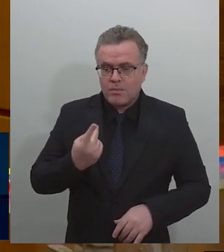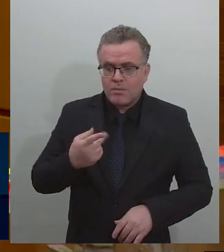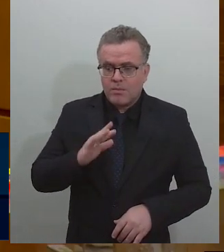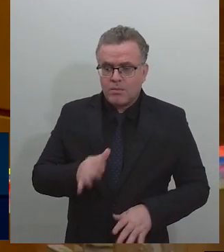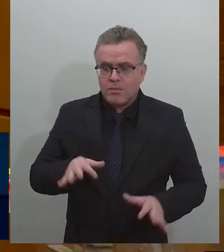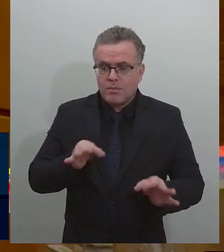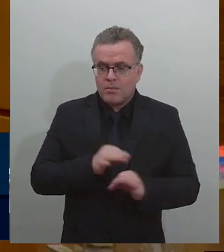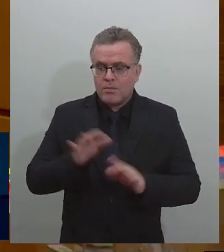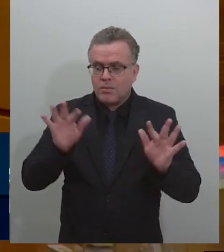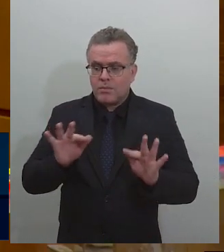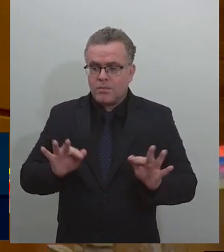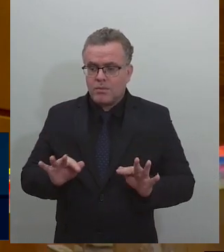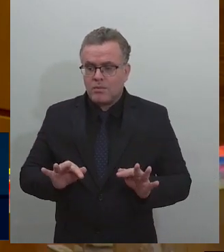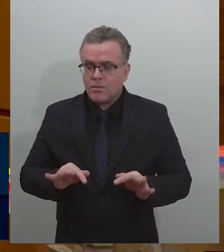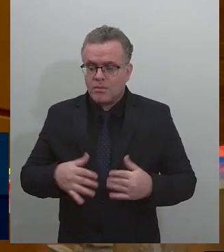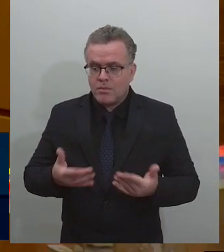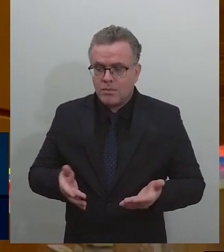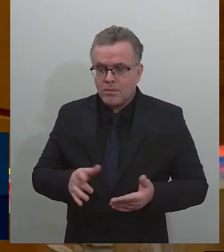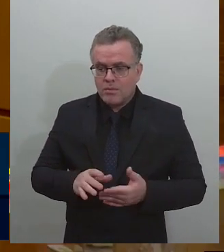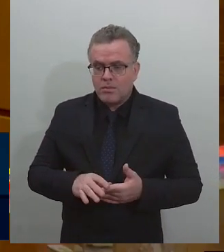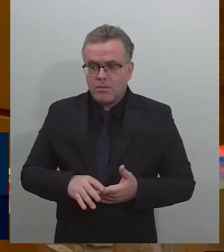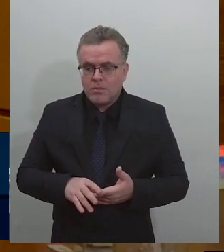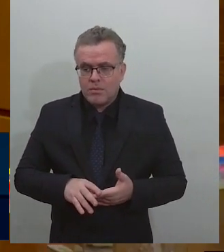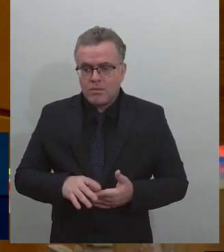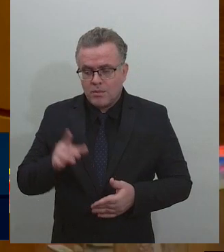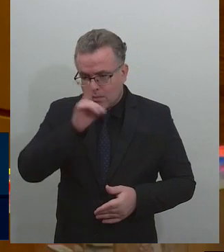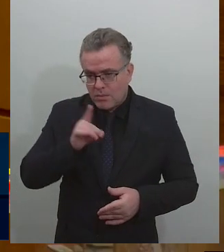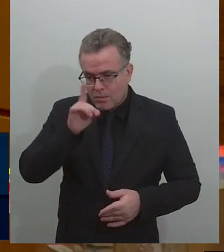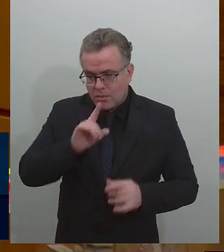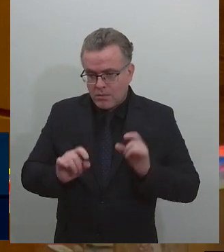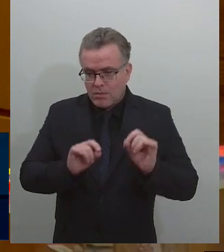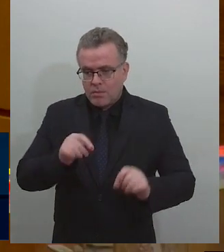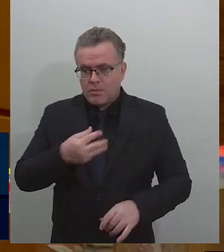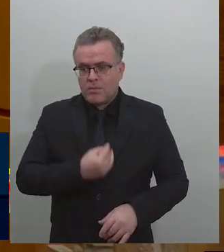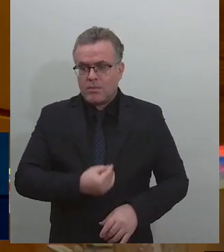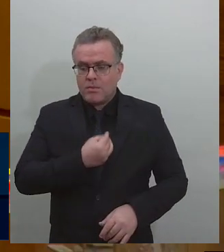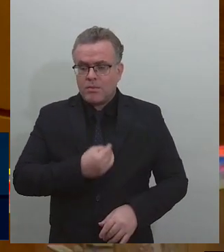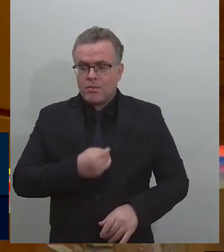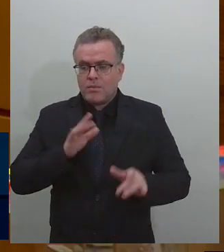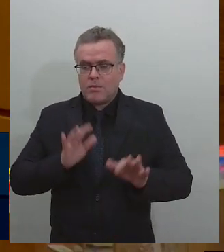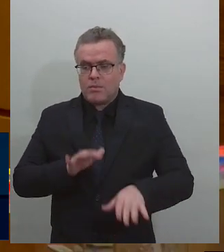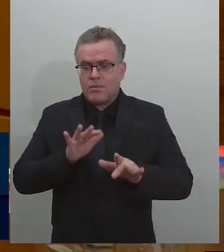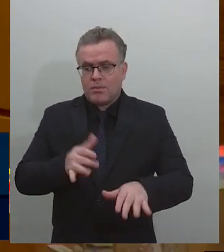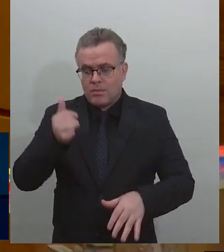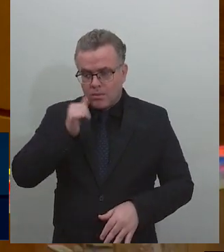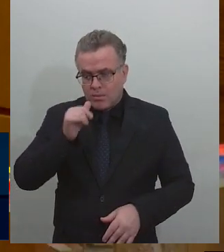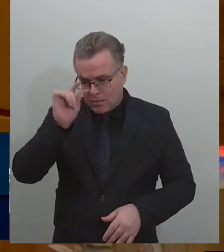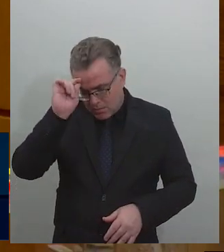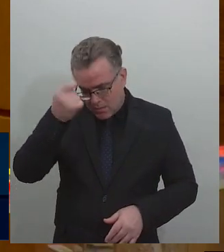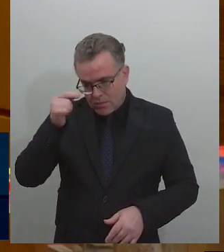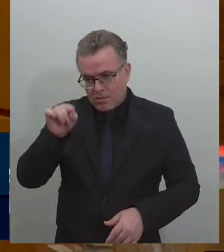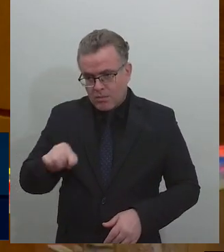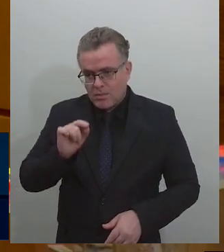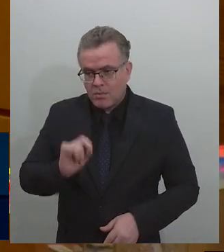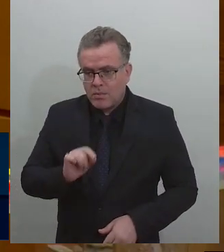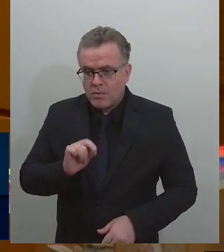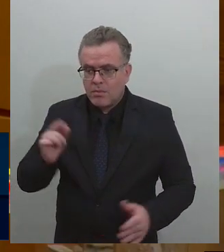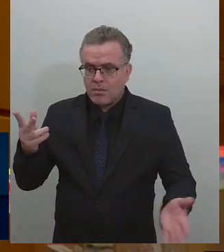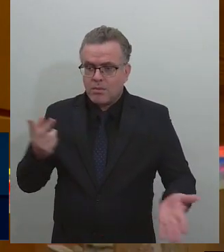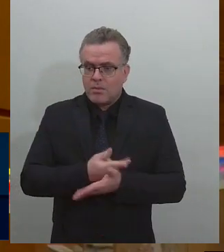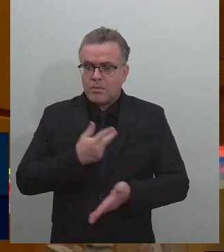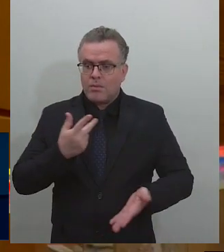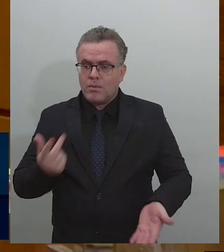no domingo, né, eu participei da Marcha das Mulheres Negras, que aconteceu na praia de Copacabana,